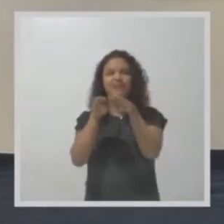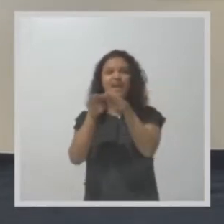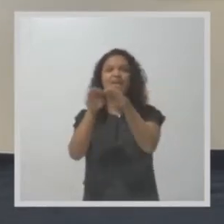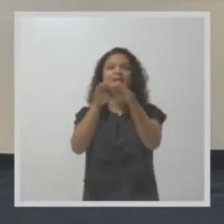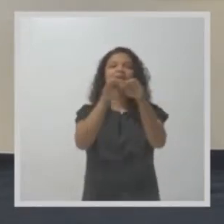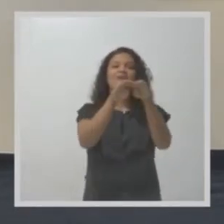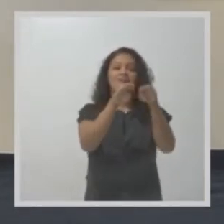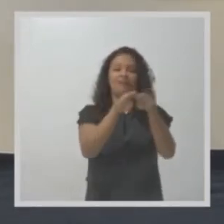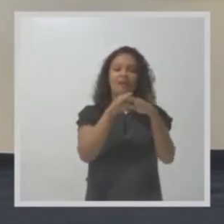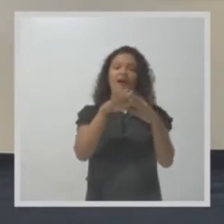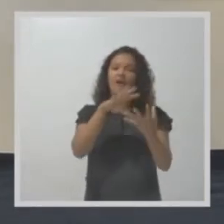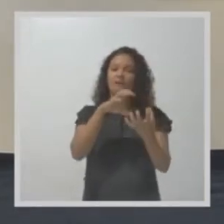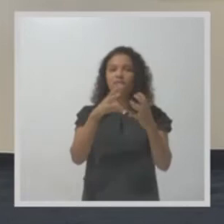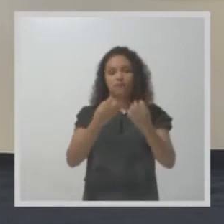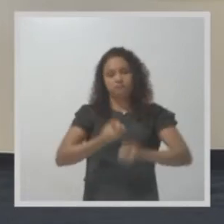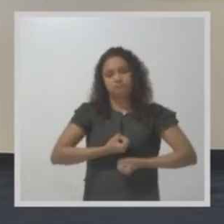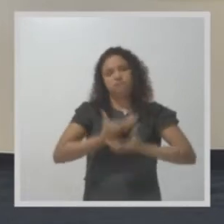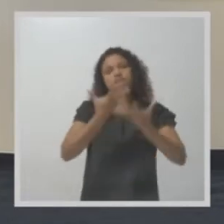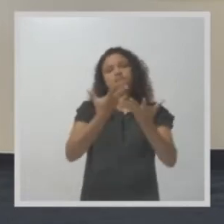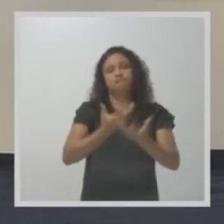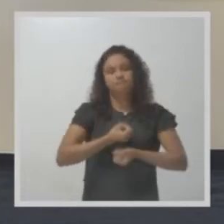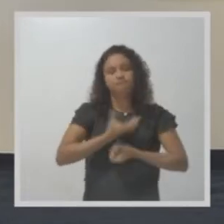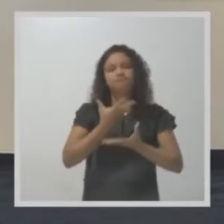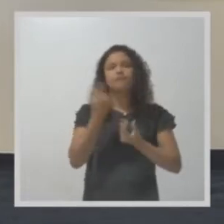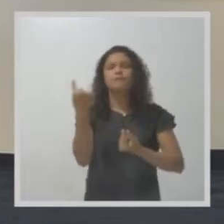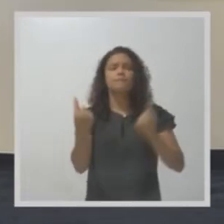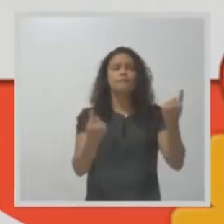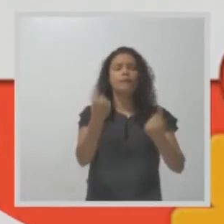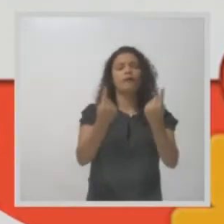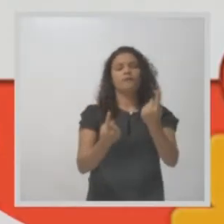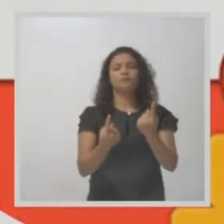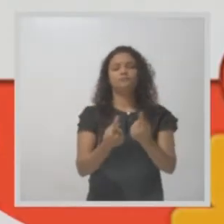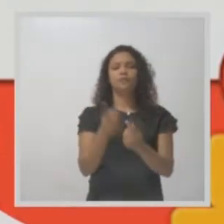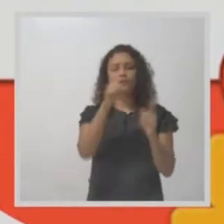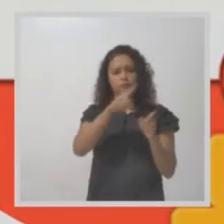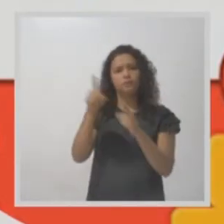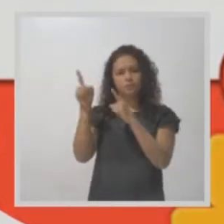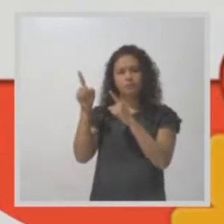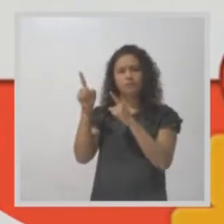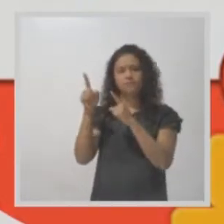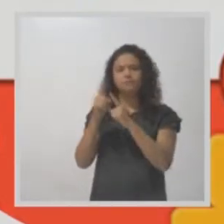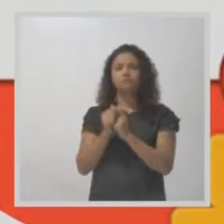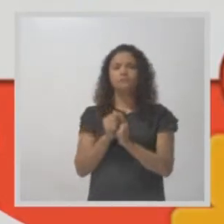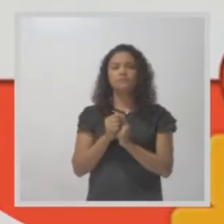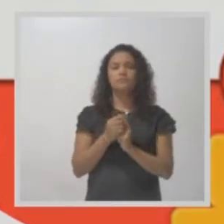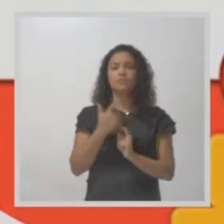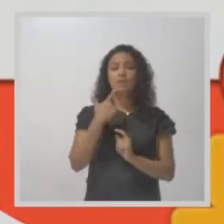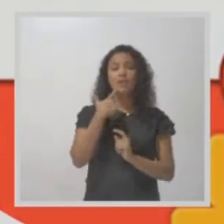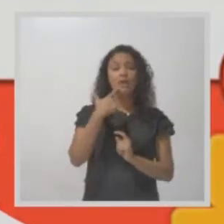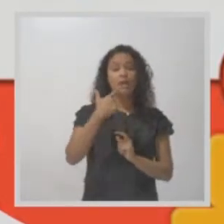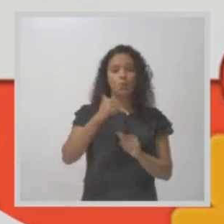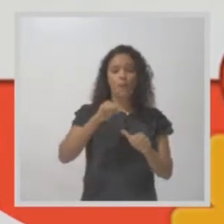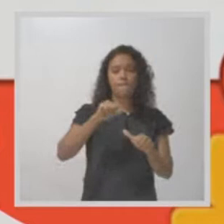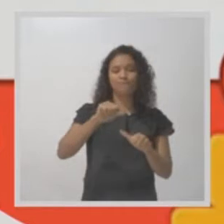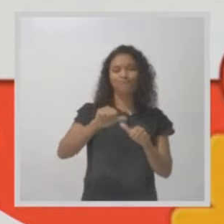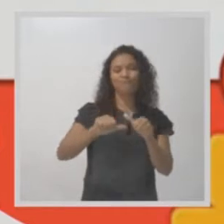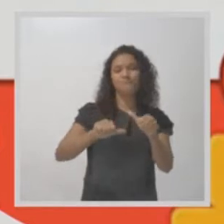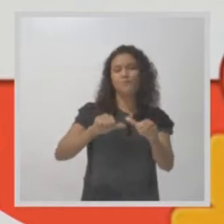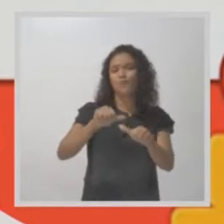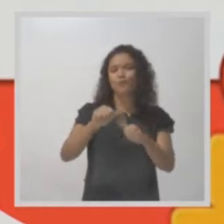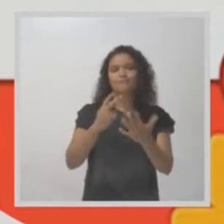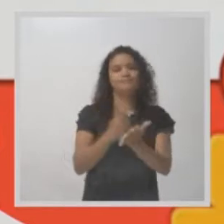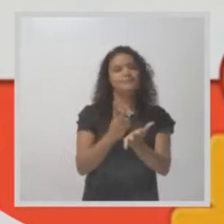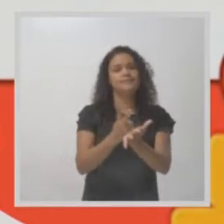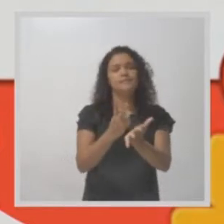igualitária essa forma de se expressar. Então, vejamos lá no slide. A língua está sempre em mudanças ou renovação, porque, como